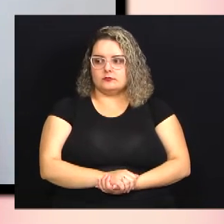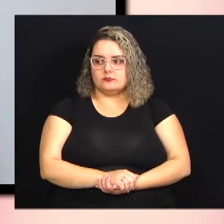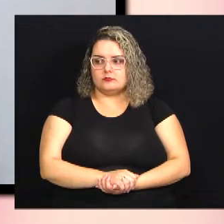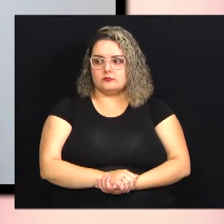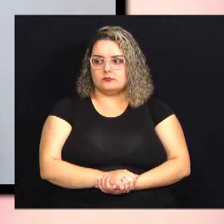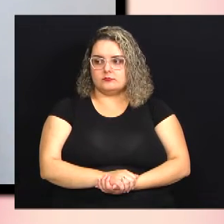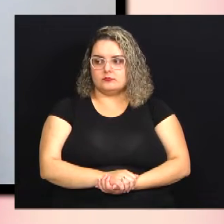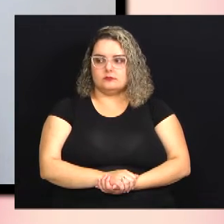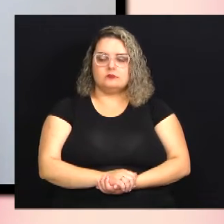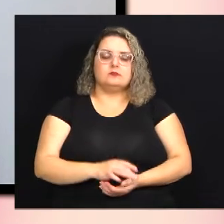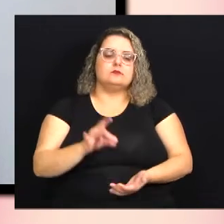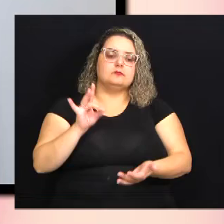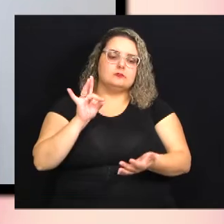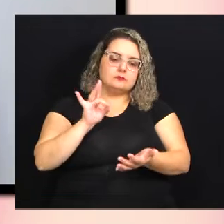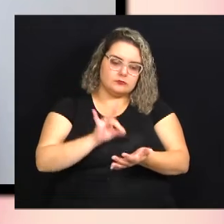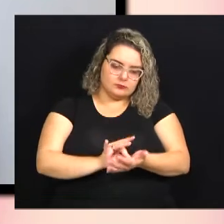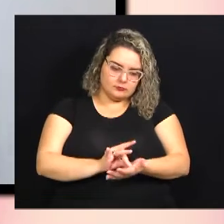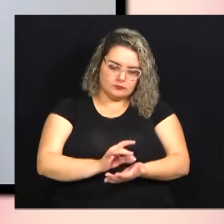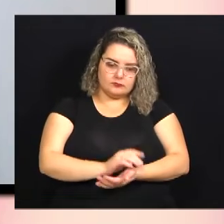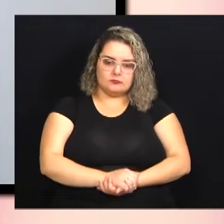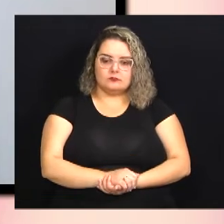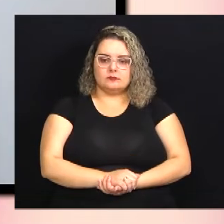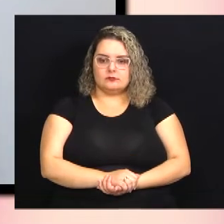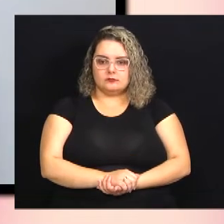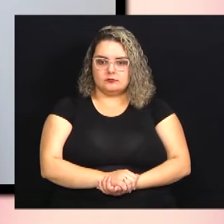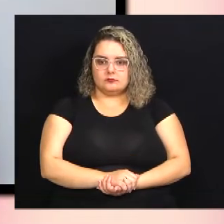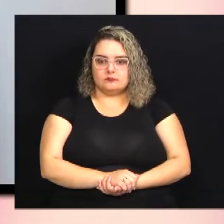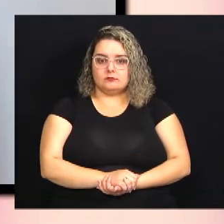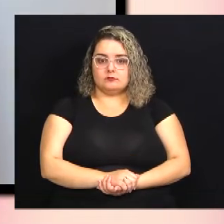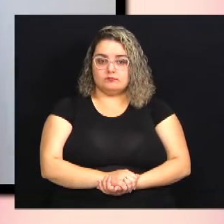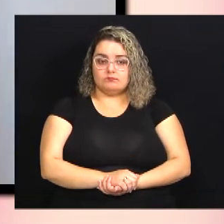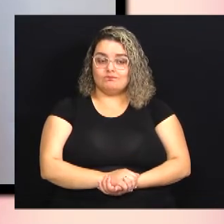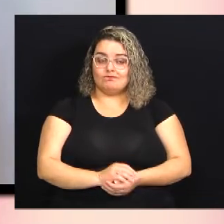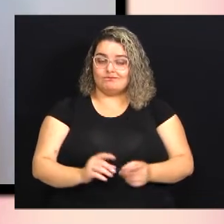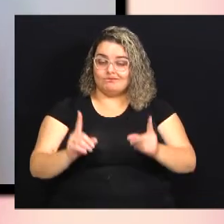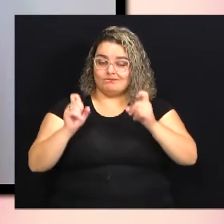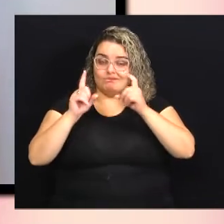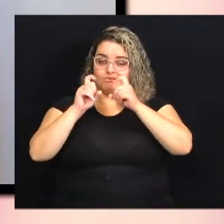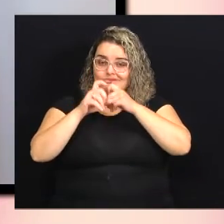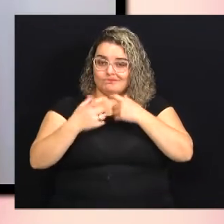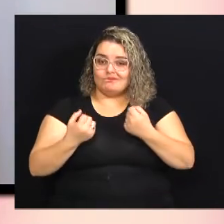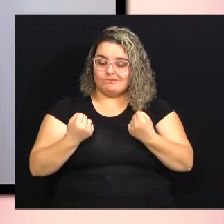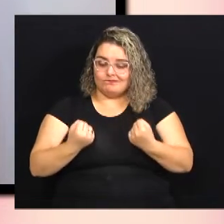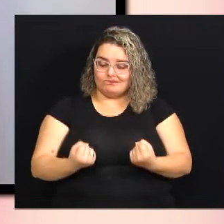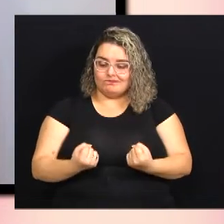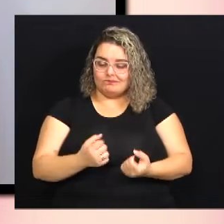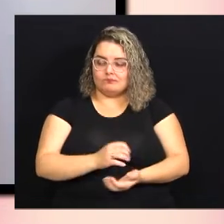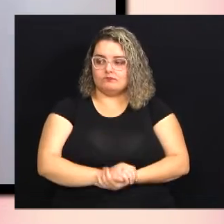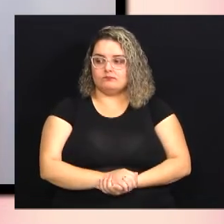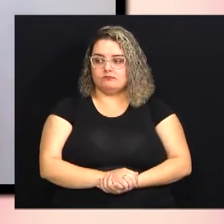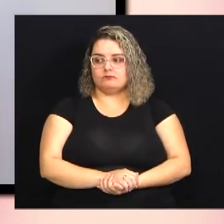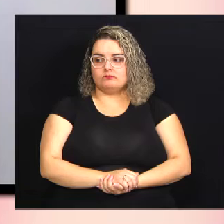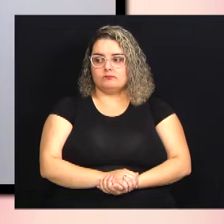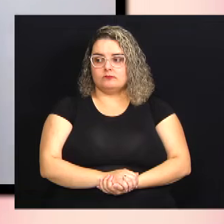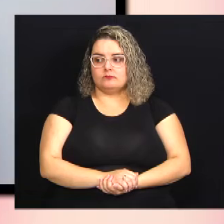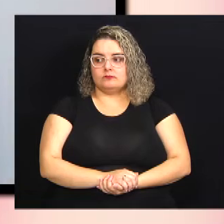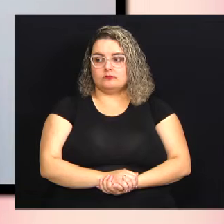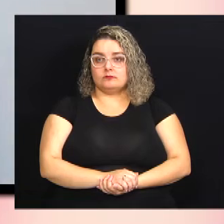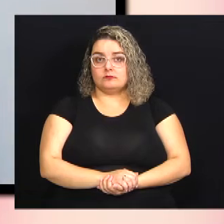Então, realmente, a situação vai ficando dramática. Por exemplo, ela pode